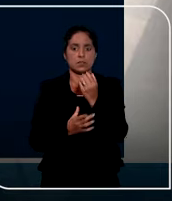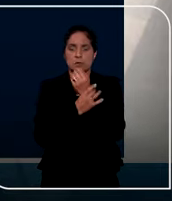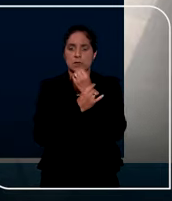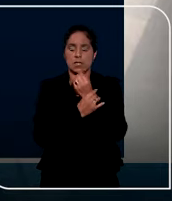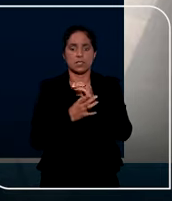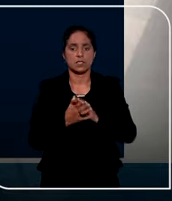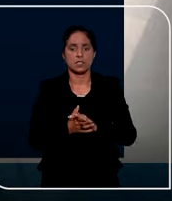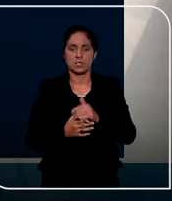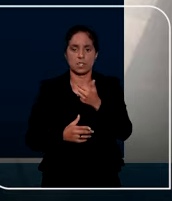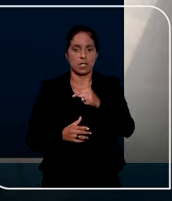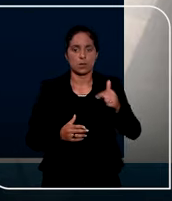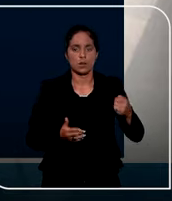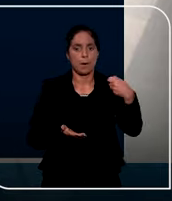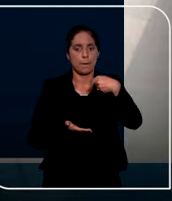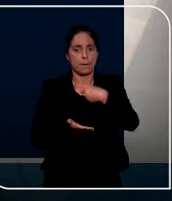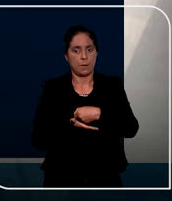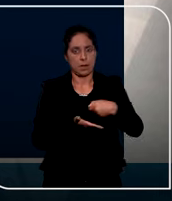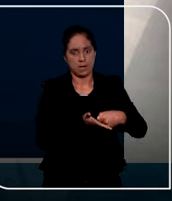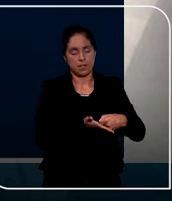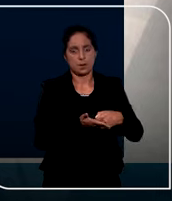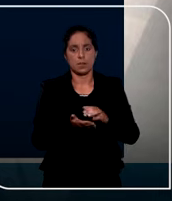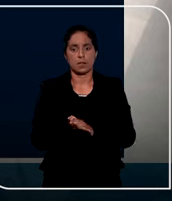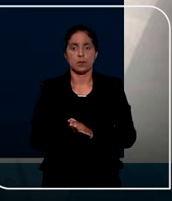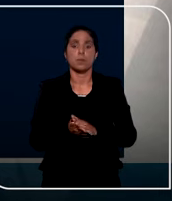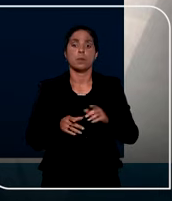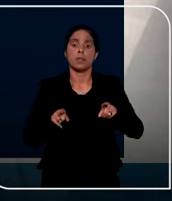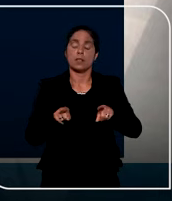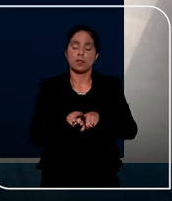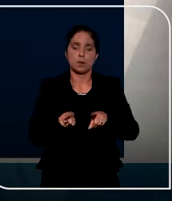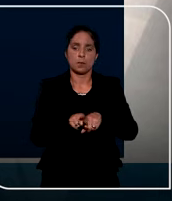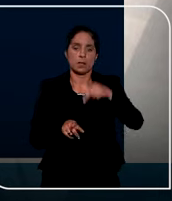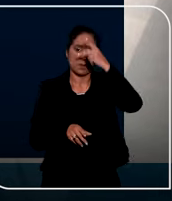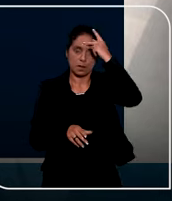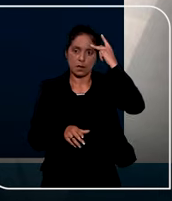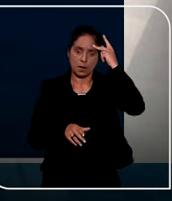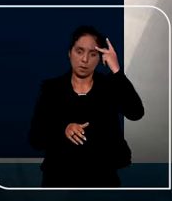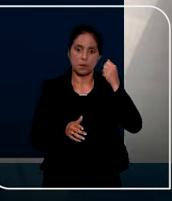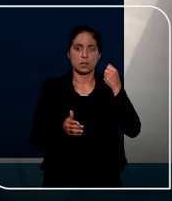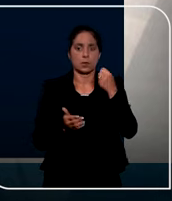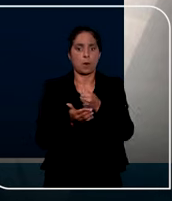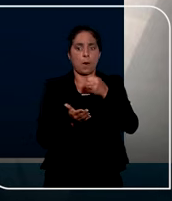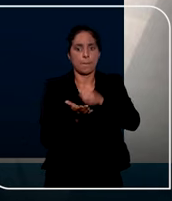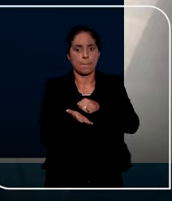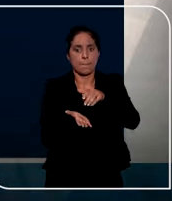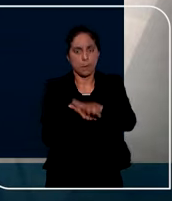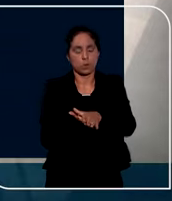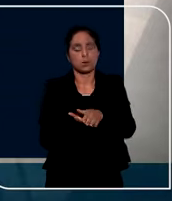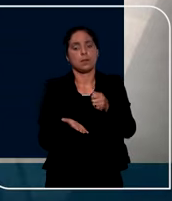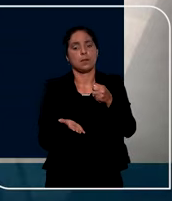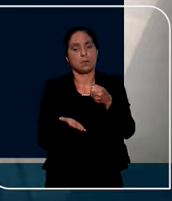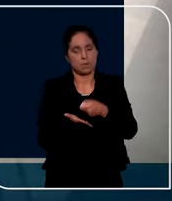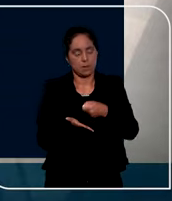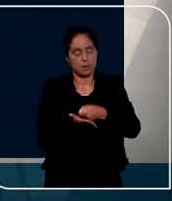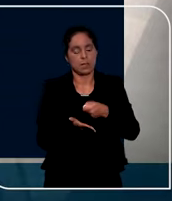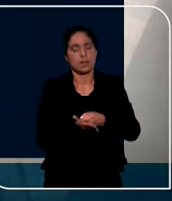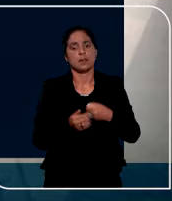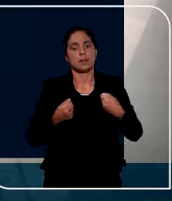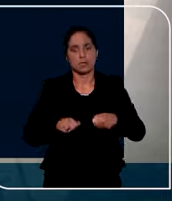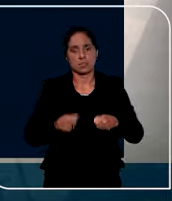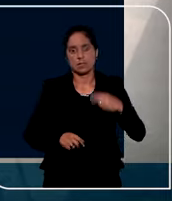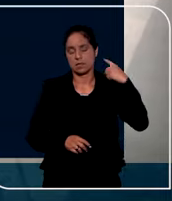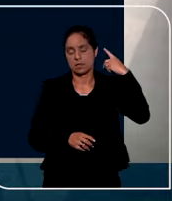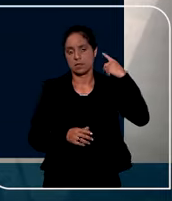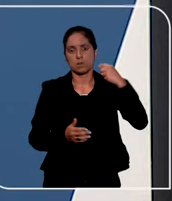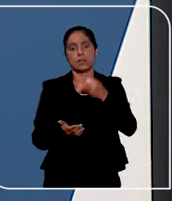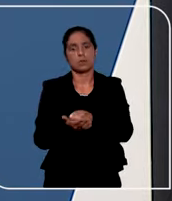garantia não equivale ao pagamento voluntário do débito e por isso o devedor não pode ser dispensado da multa e nem dos honorários